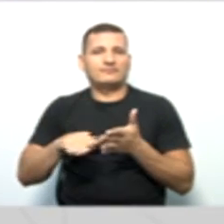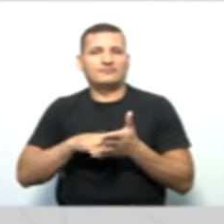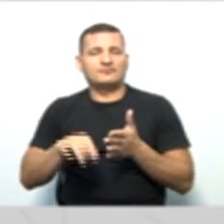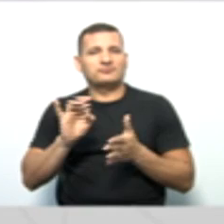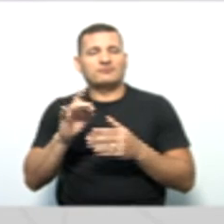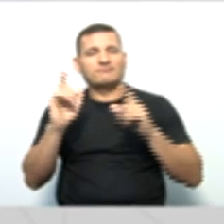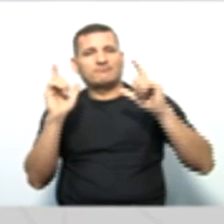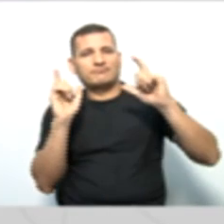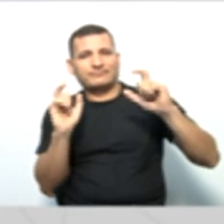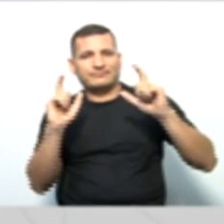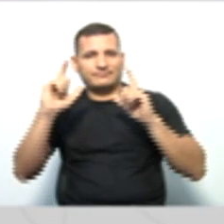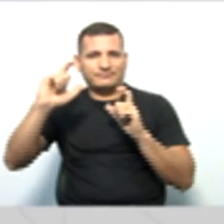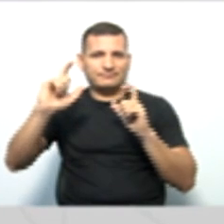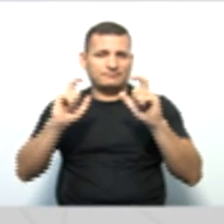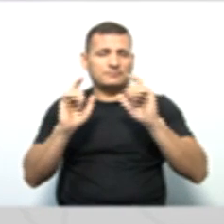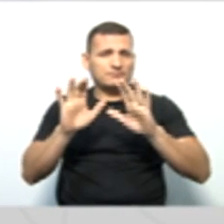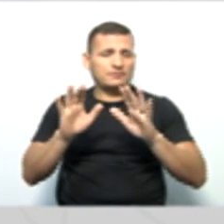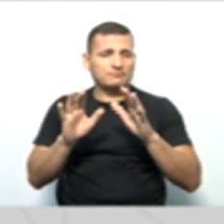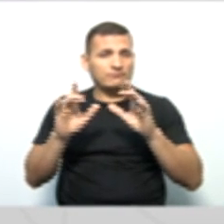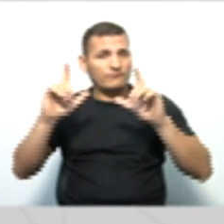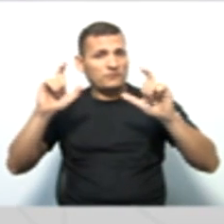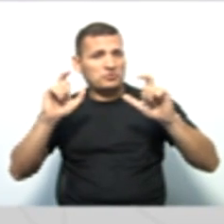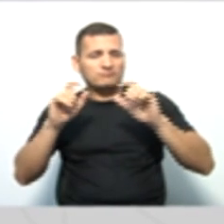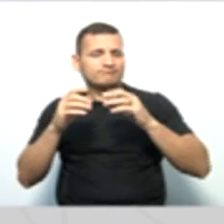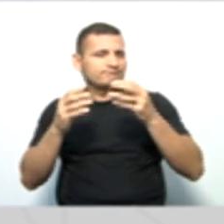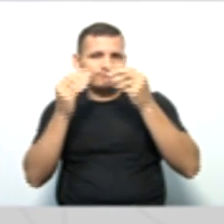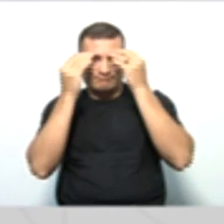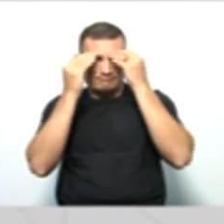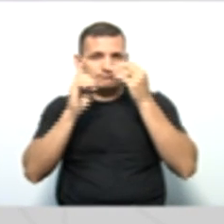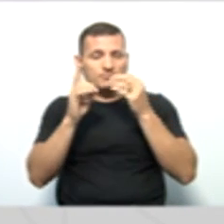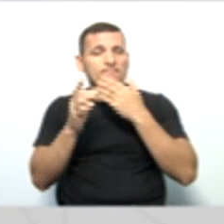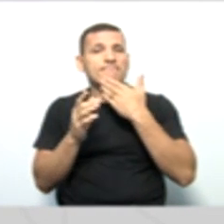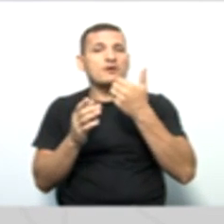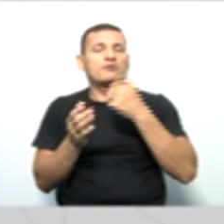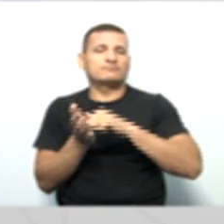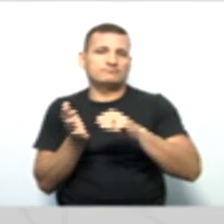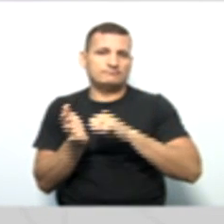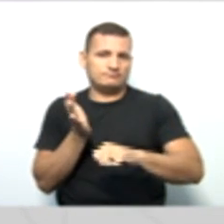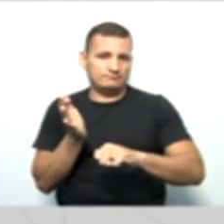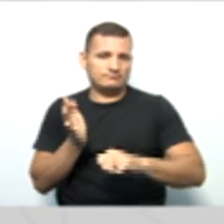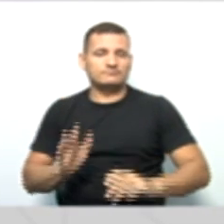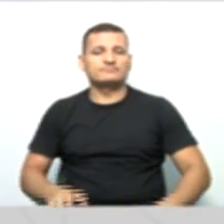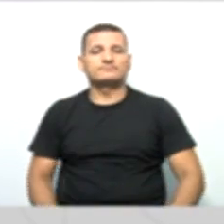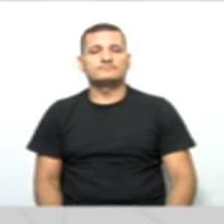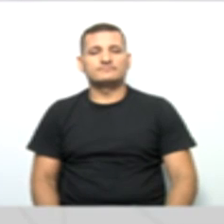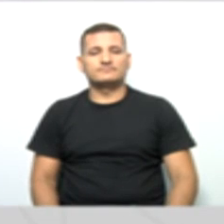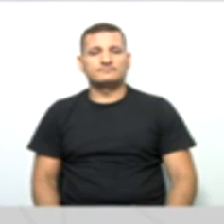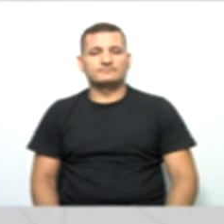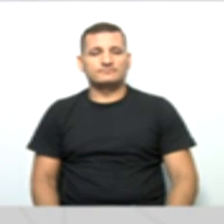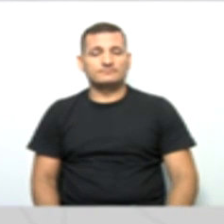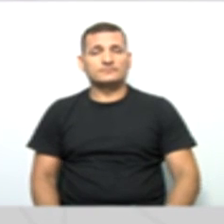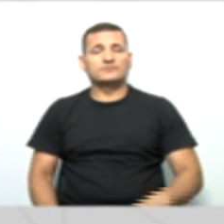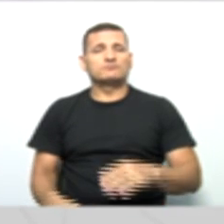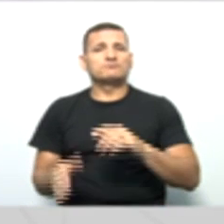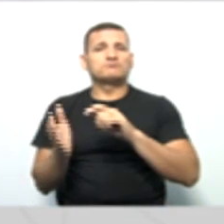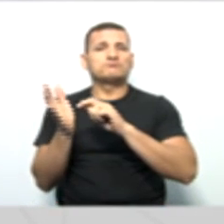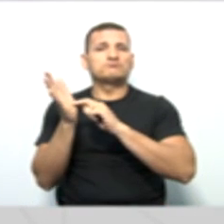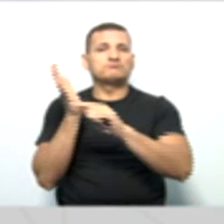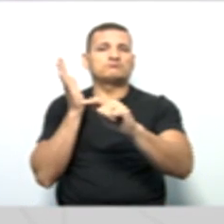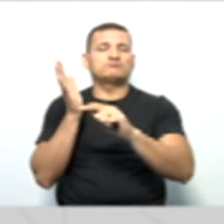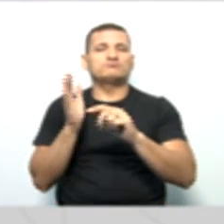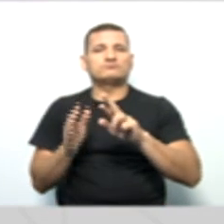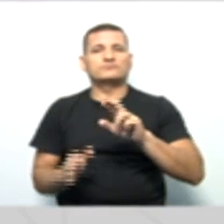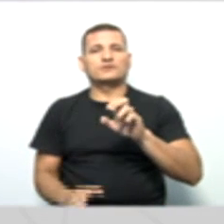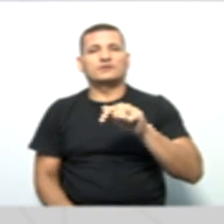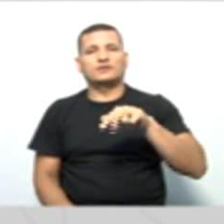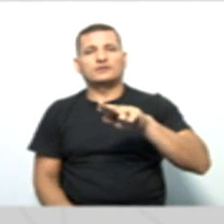consegue memorizar quando a gente vai lá e escreve, tá, gente? Então, bora lá, ó, escrever aí, ó. E destaquem requisitos do cliente,